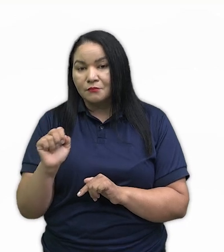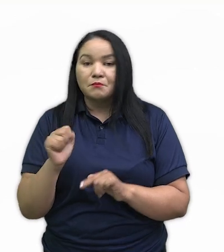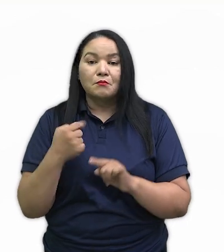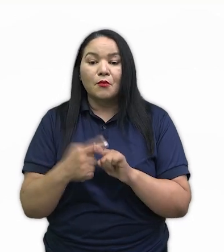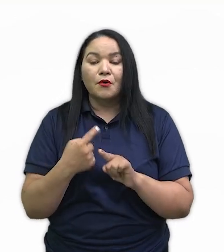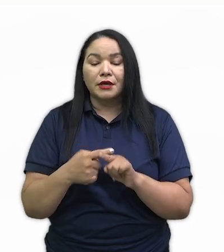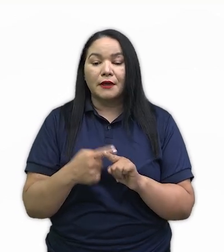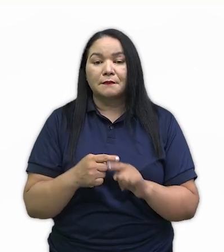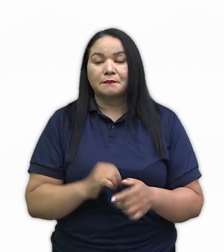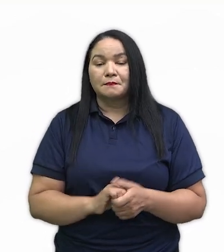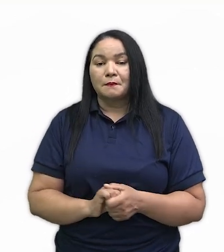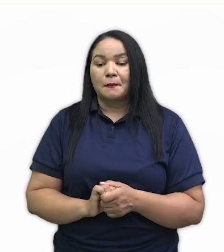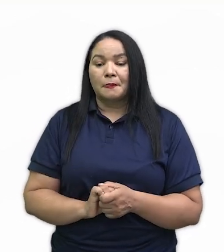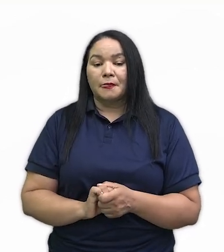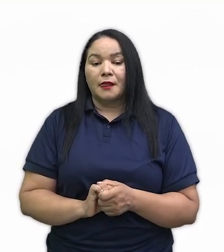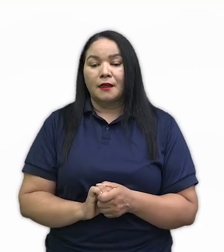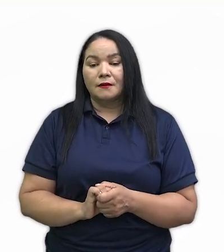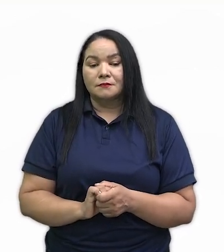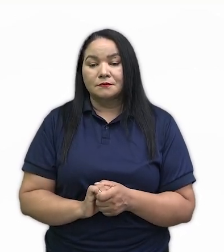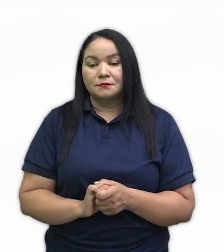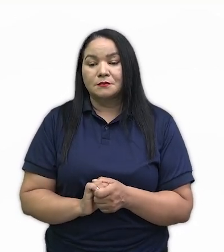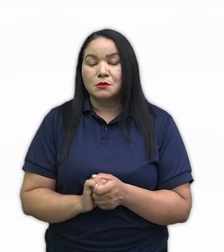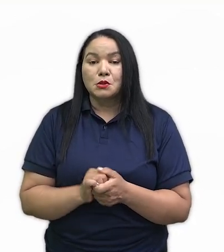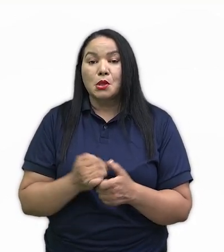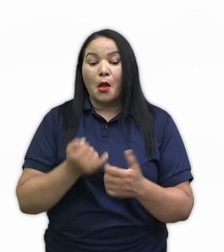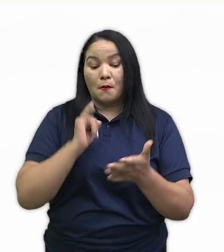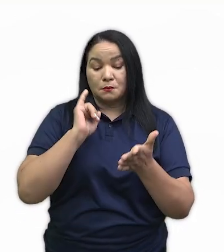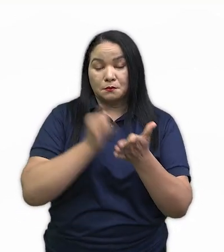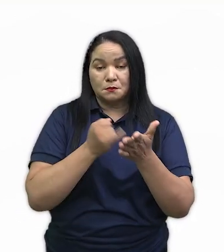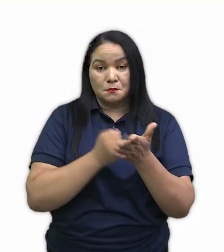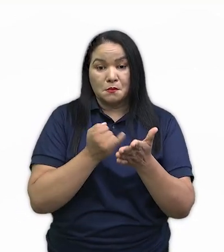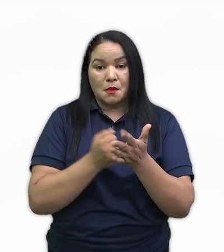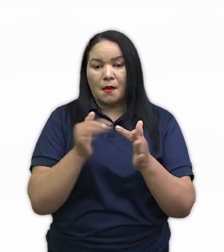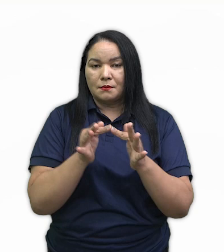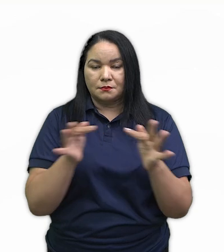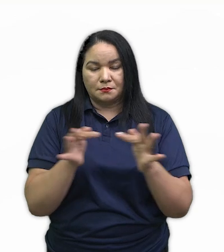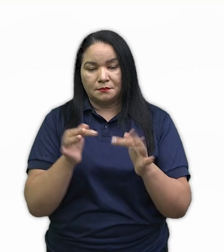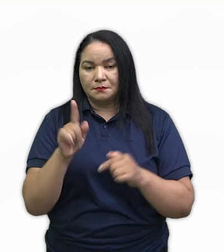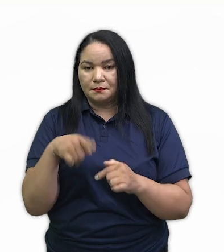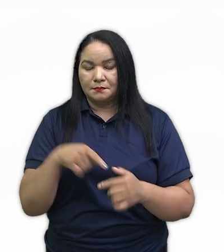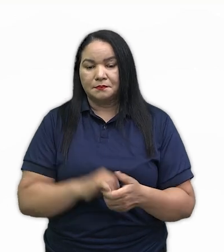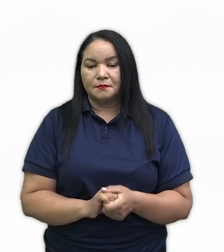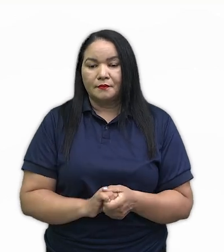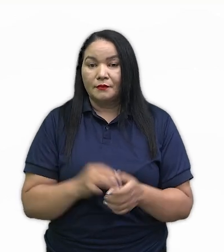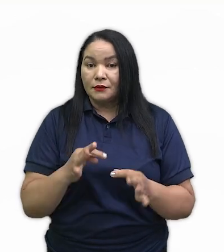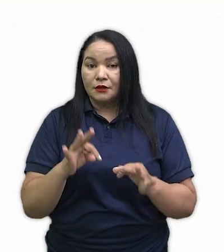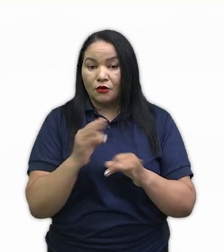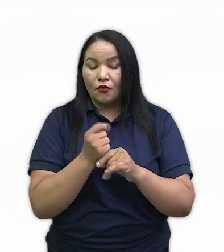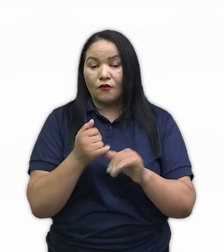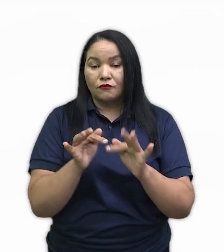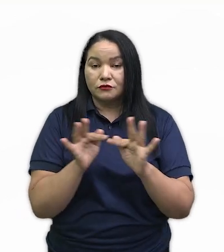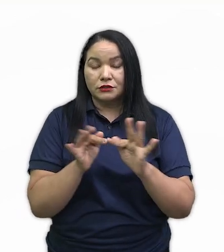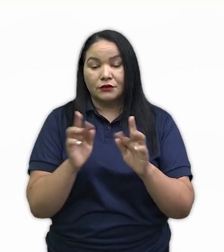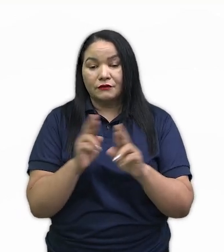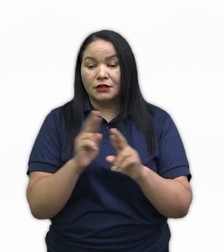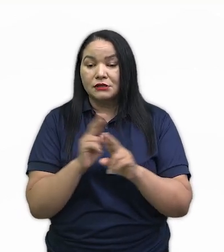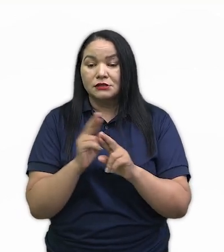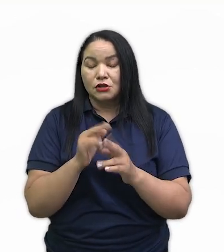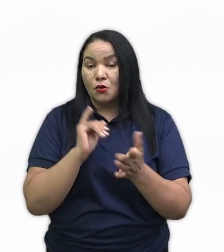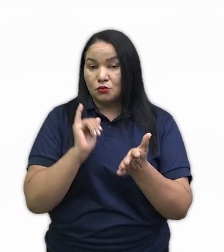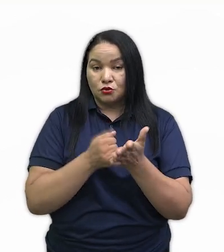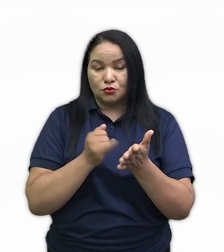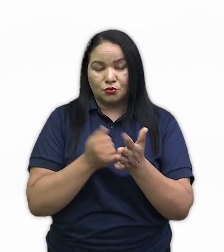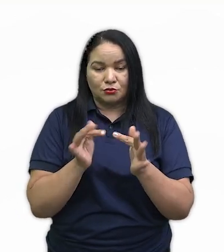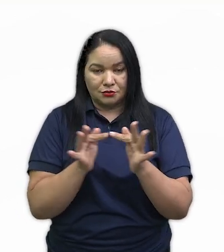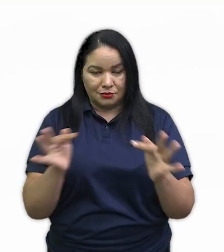Acontecer isso, pessoal, com juros simples, tá? Toda função, aliás, toda operação em relação a juros simples, com o passar